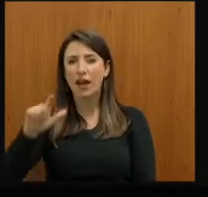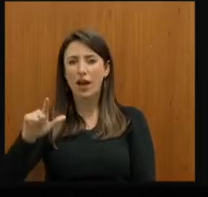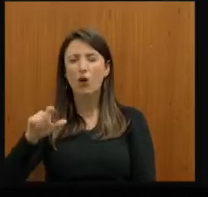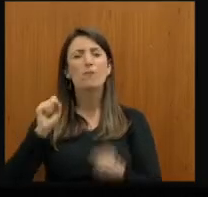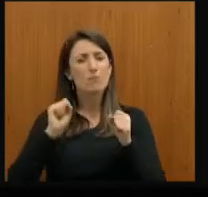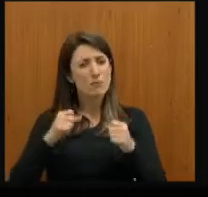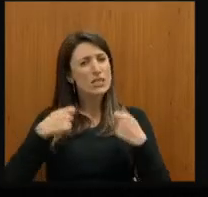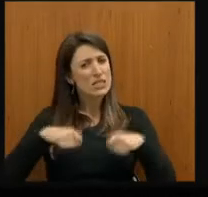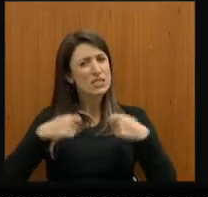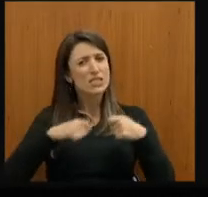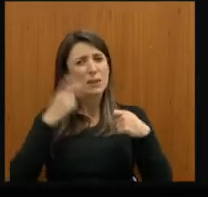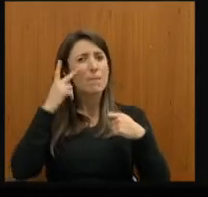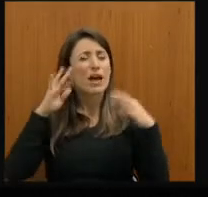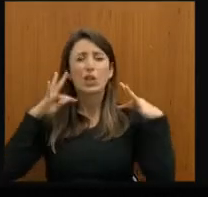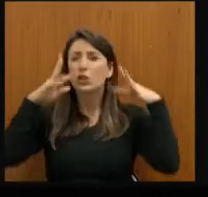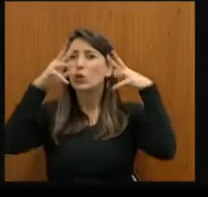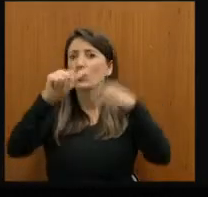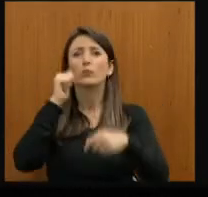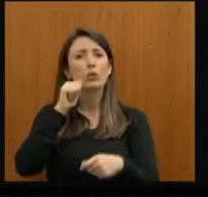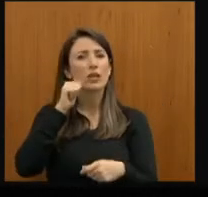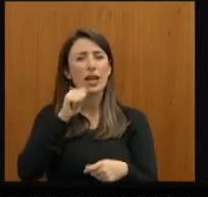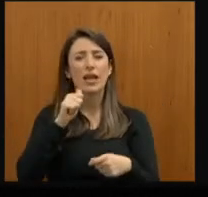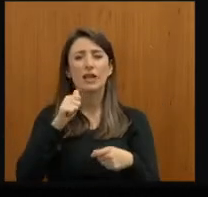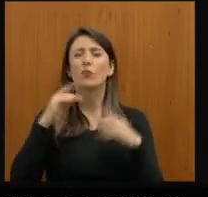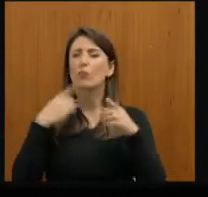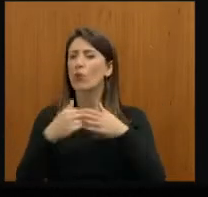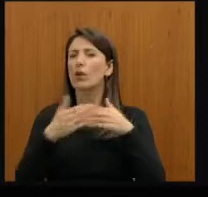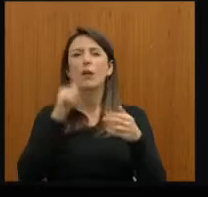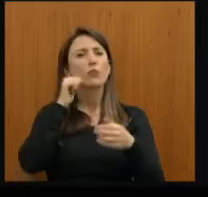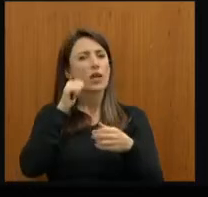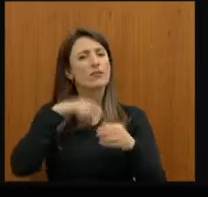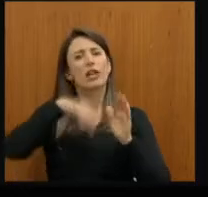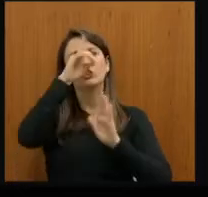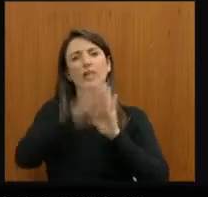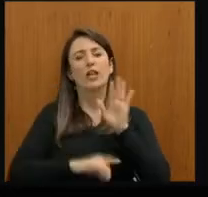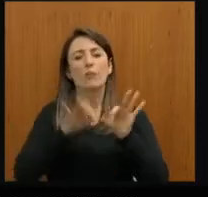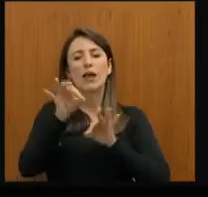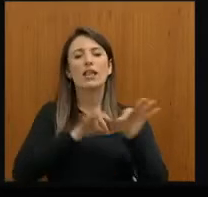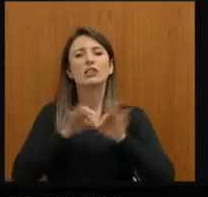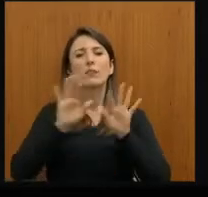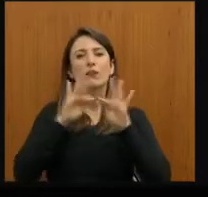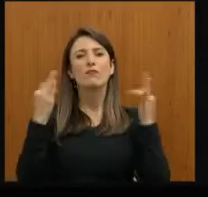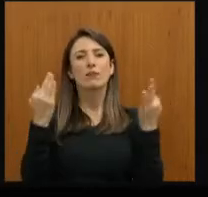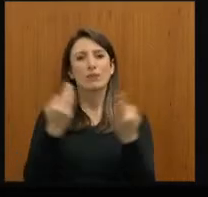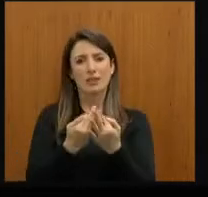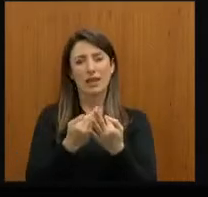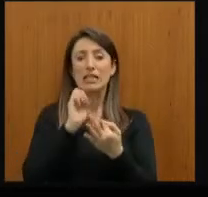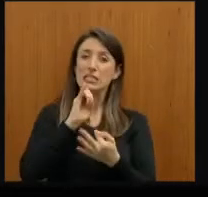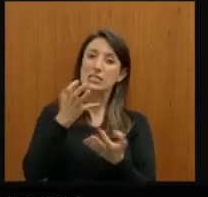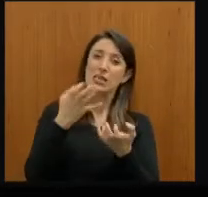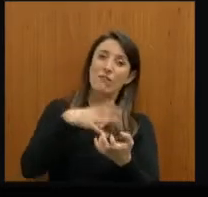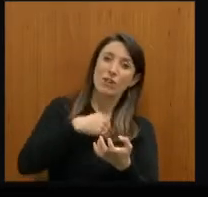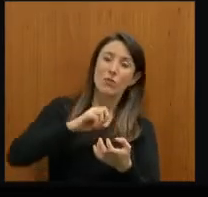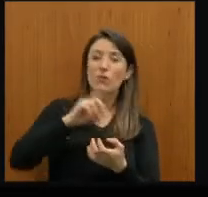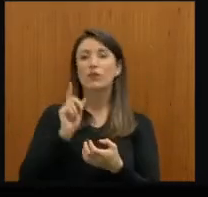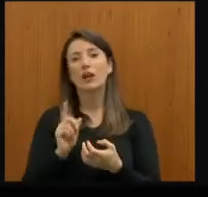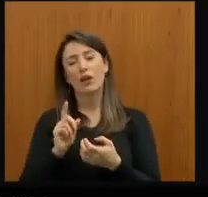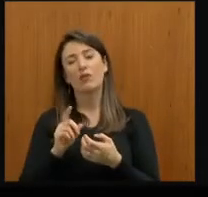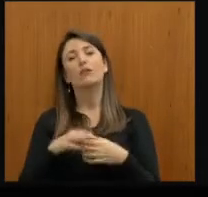comente a grupo de mulheres é o que pode o WhatsApp ainda mais não é é